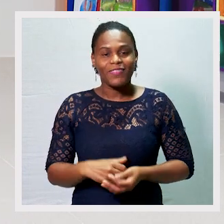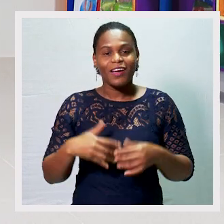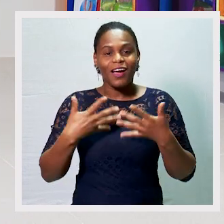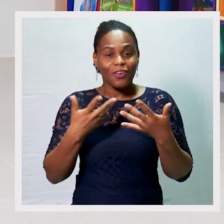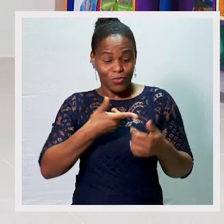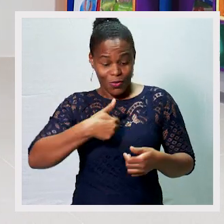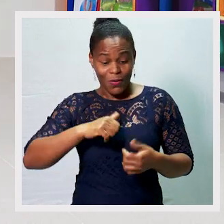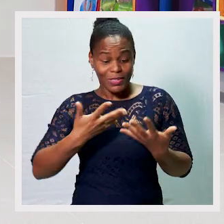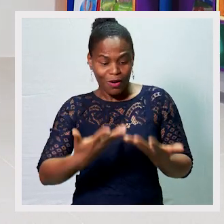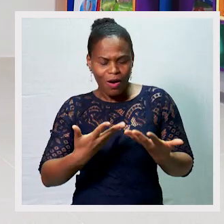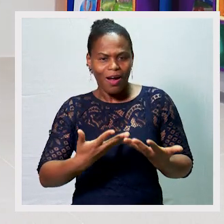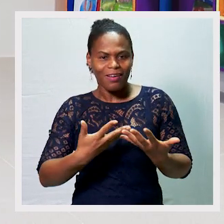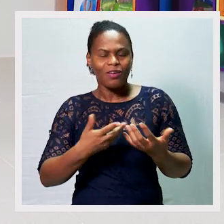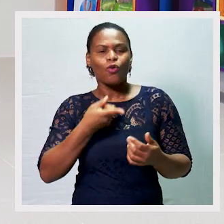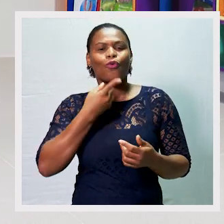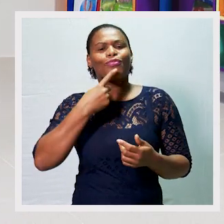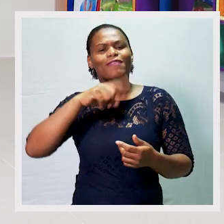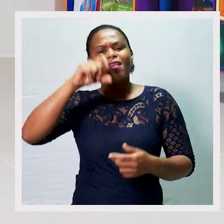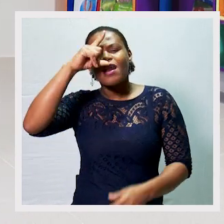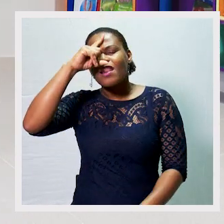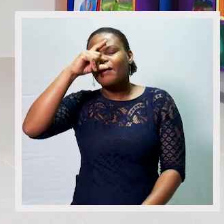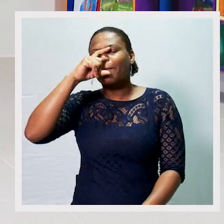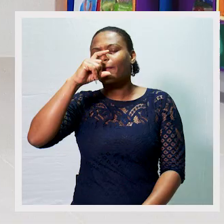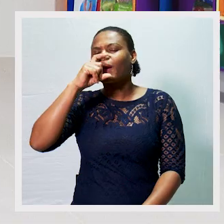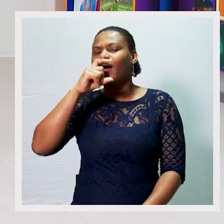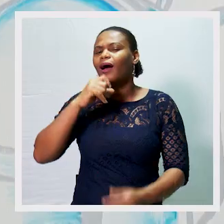Agora, vamos fazer uma recapitulação